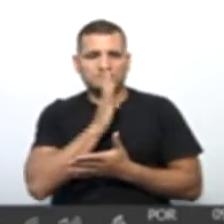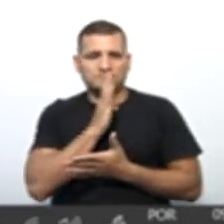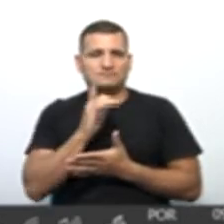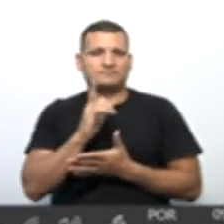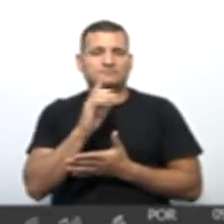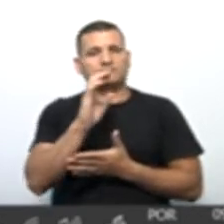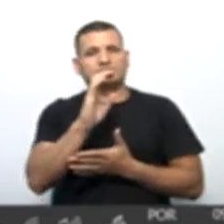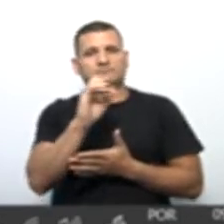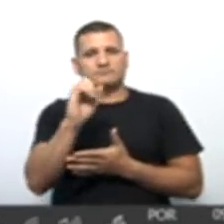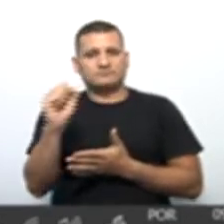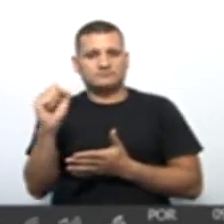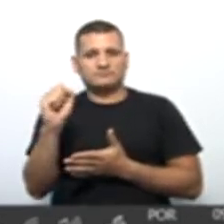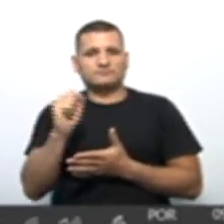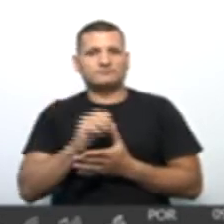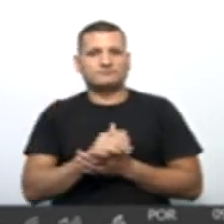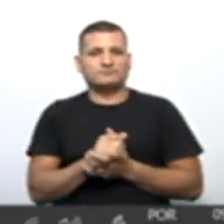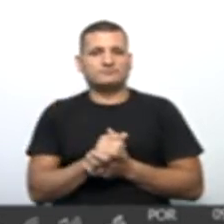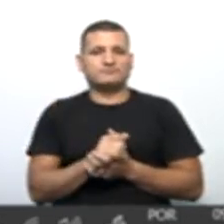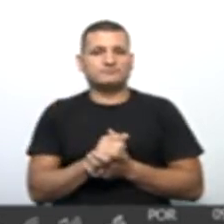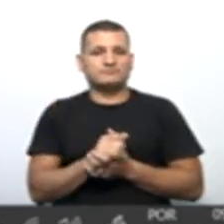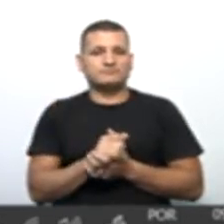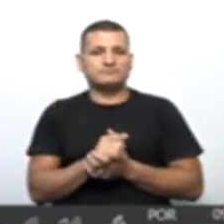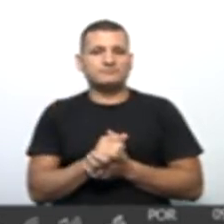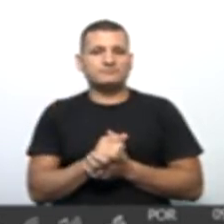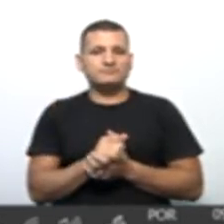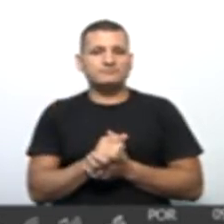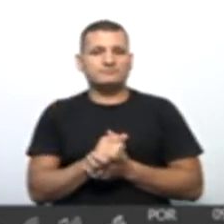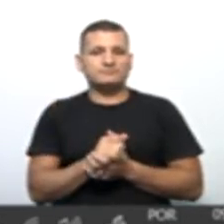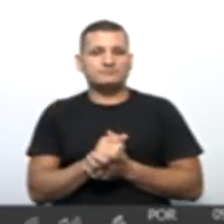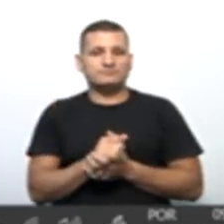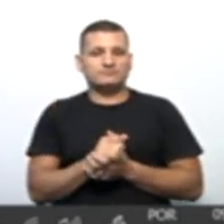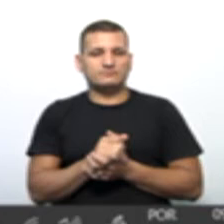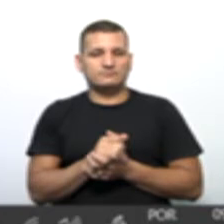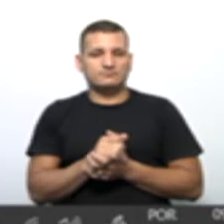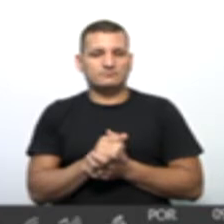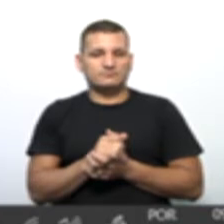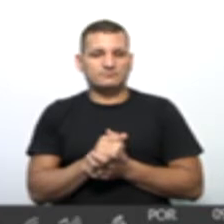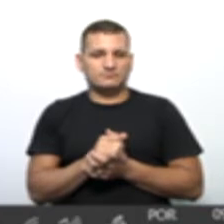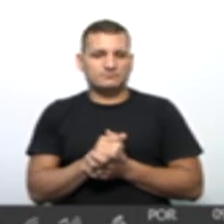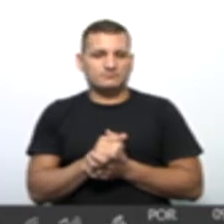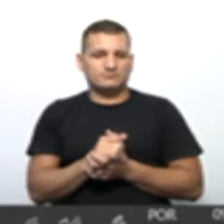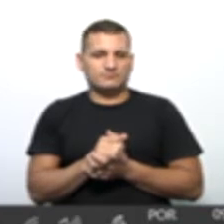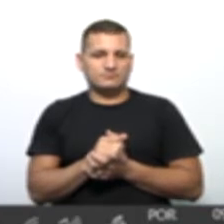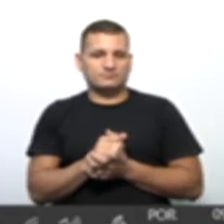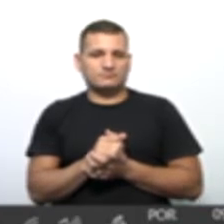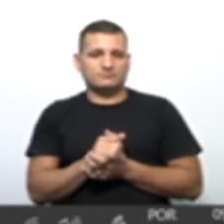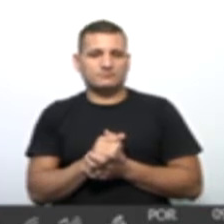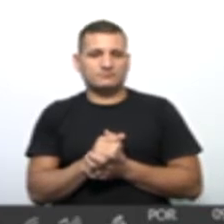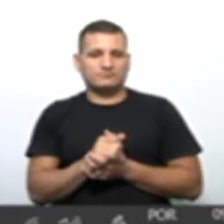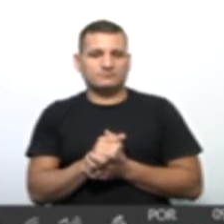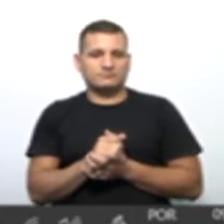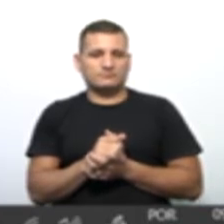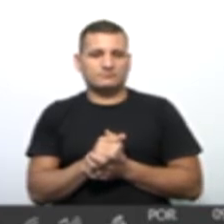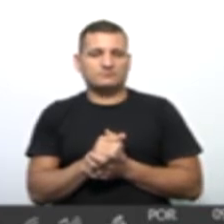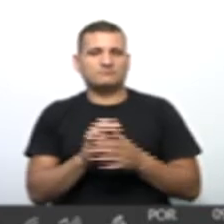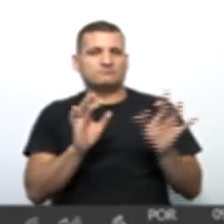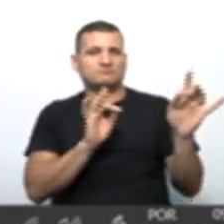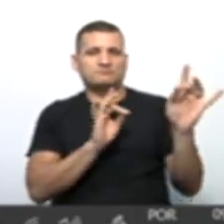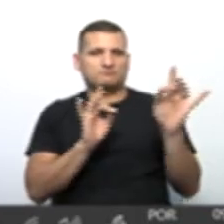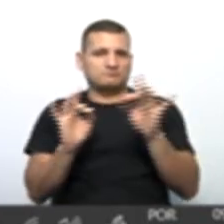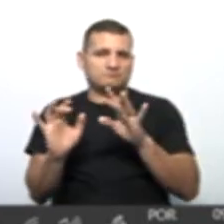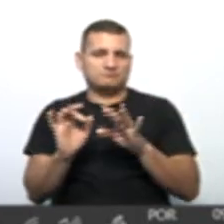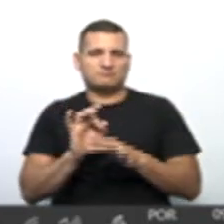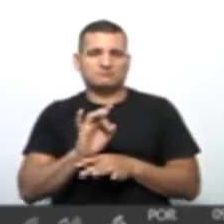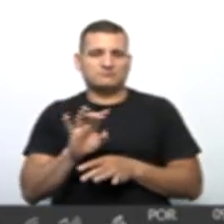css tarde atrás algumas folhas de estilo pra você poder utilizar a seco pia e colar no